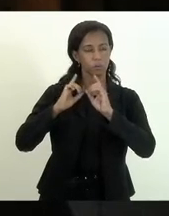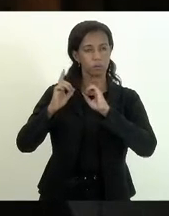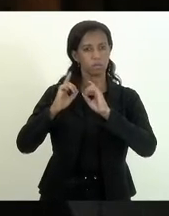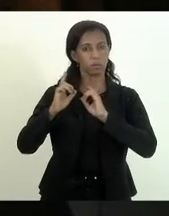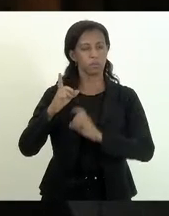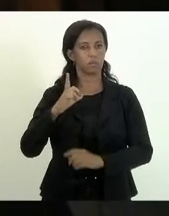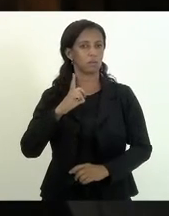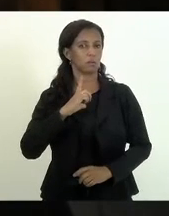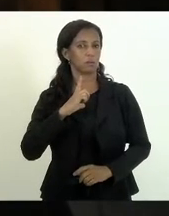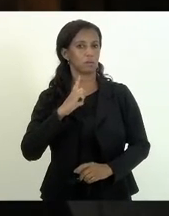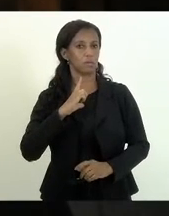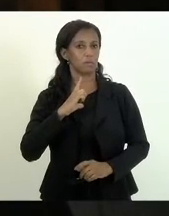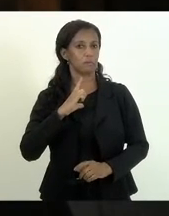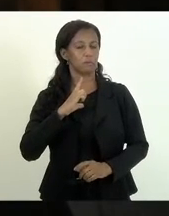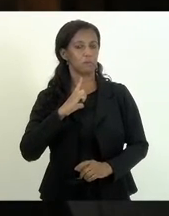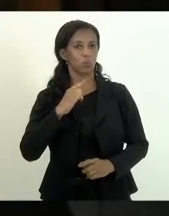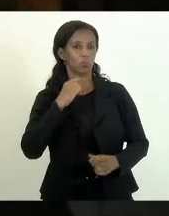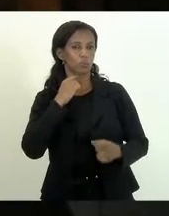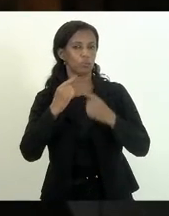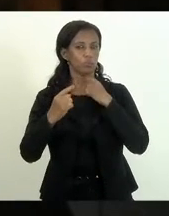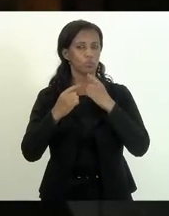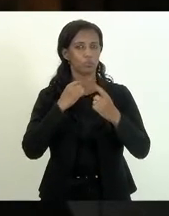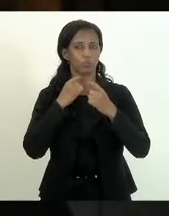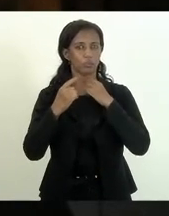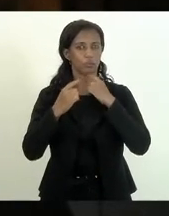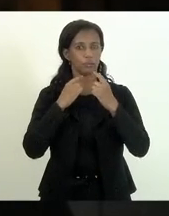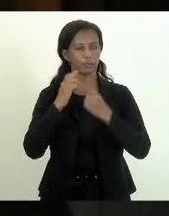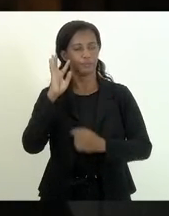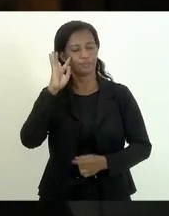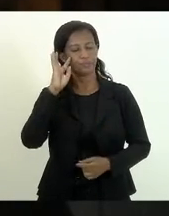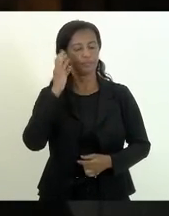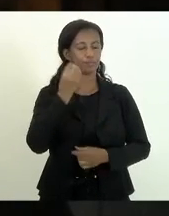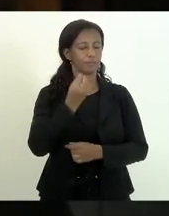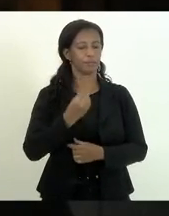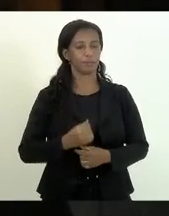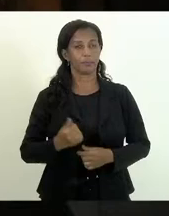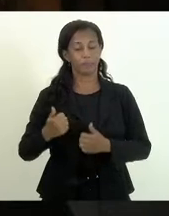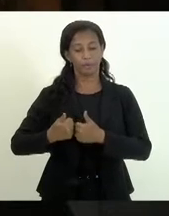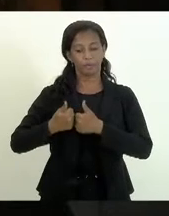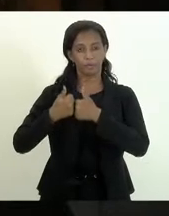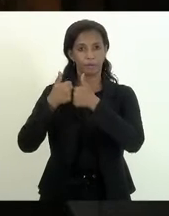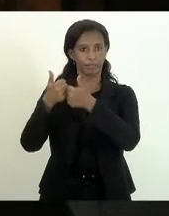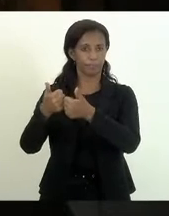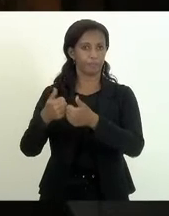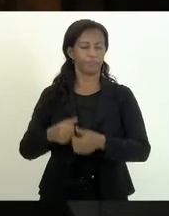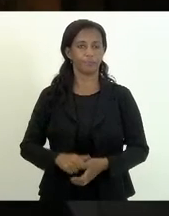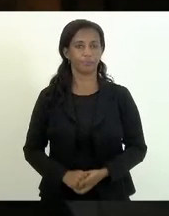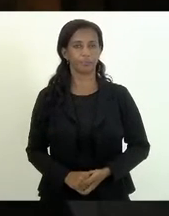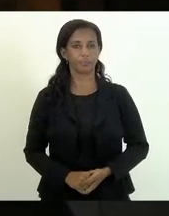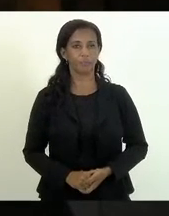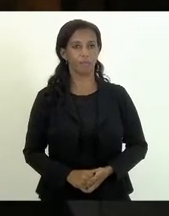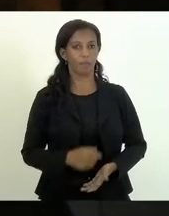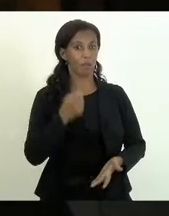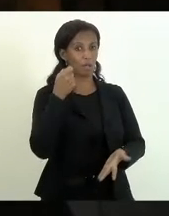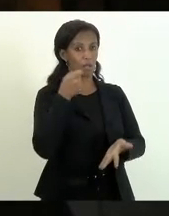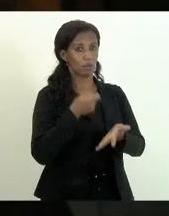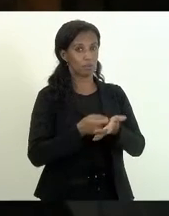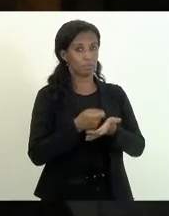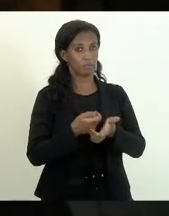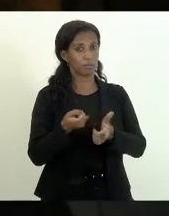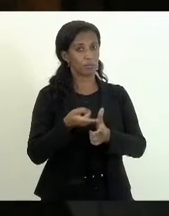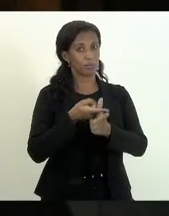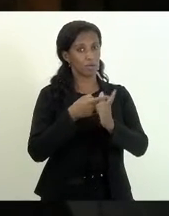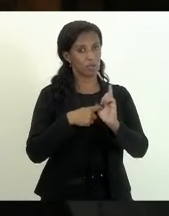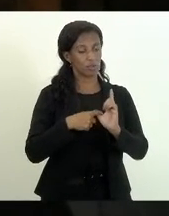e tirarmos alguns caminhos para melhorar a cobrança da